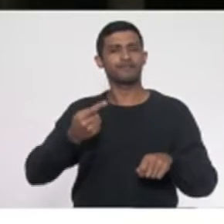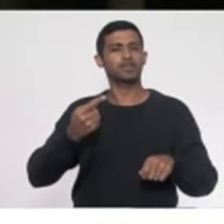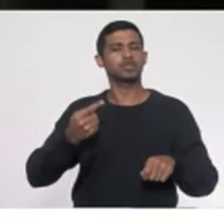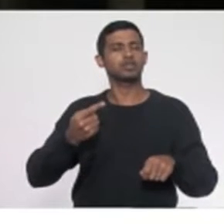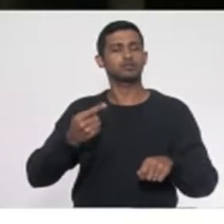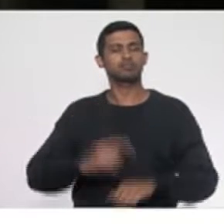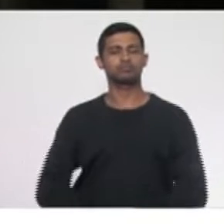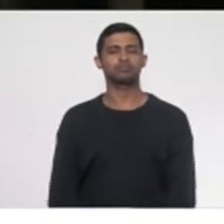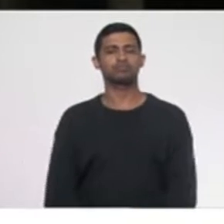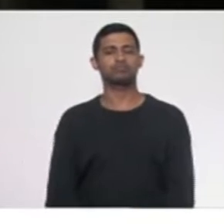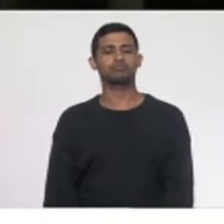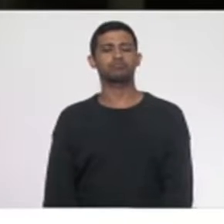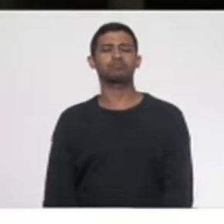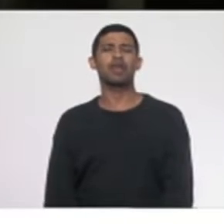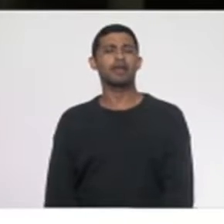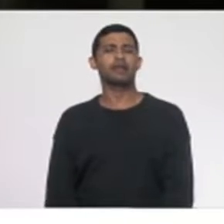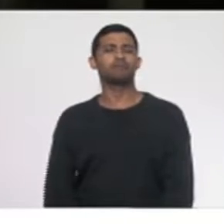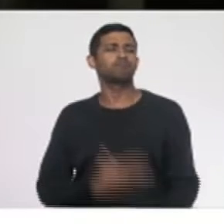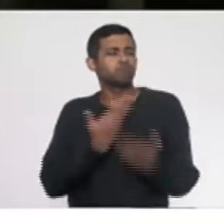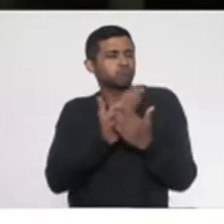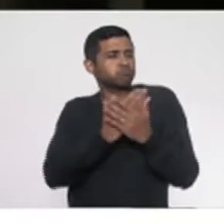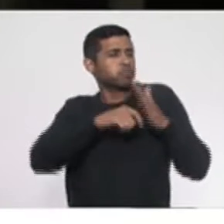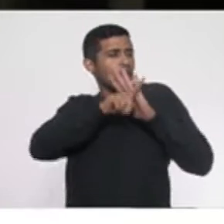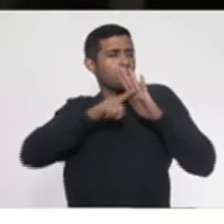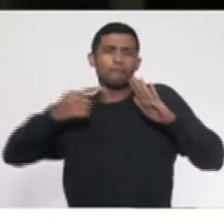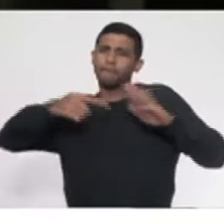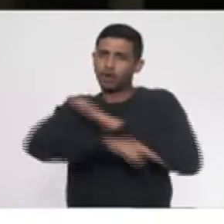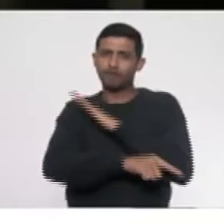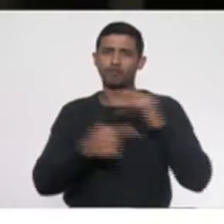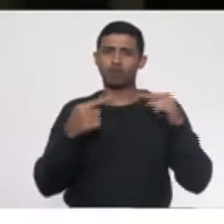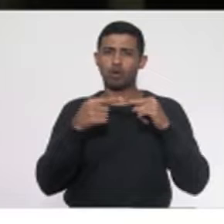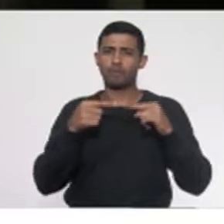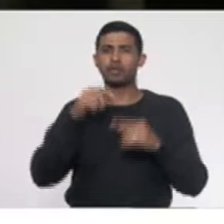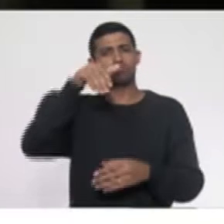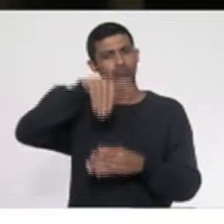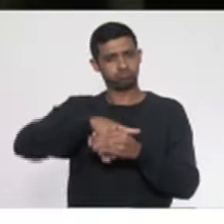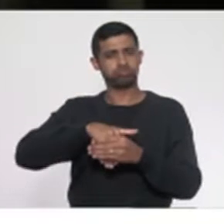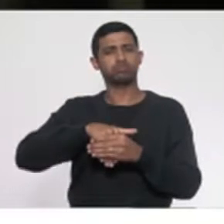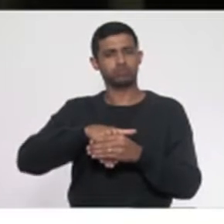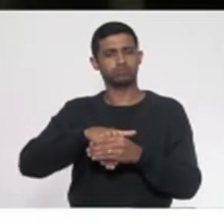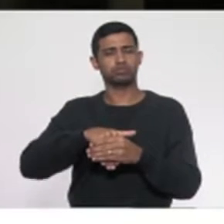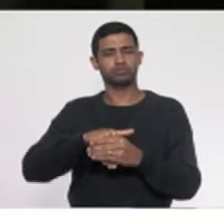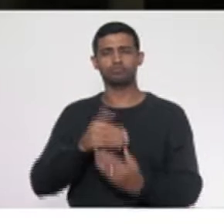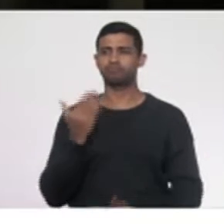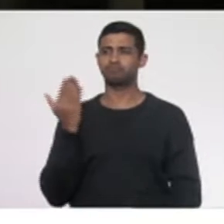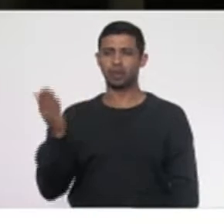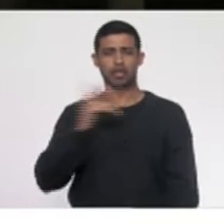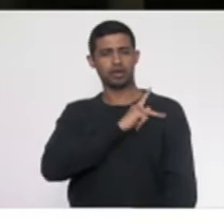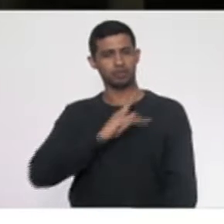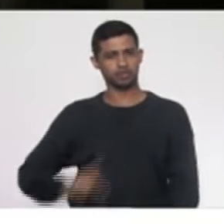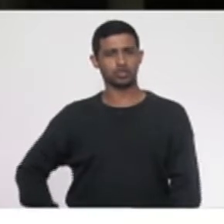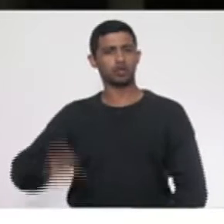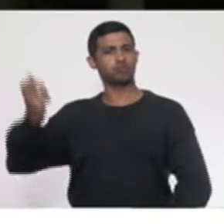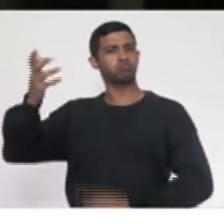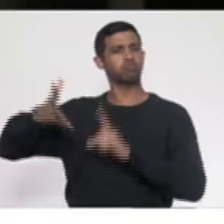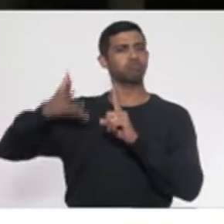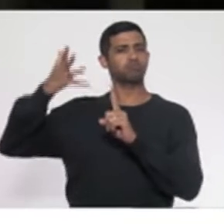deter mais profundamente no voto que ele